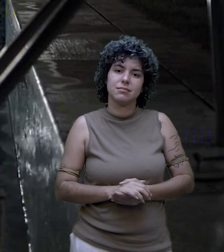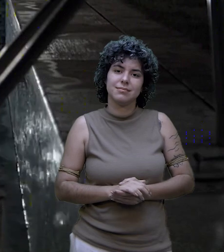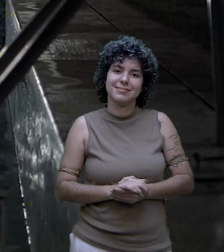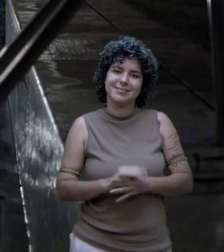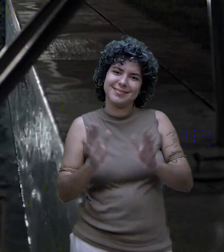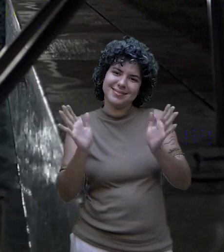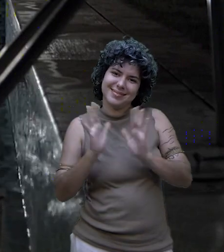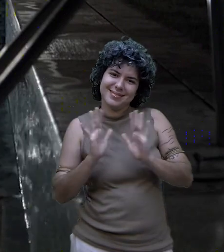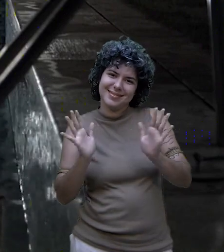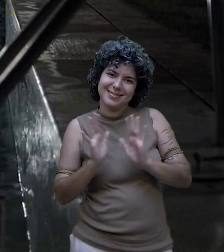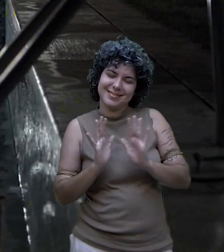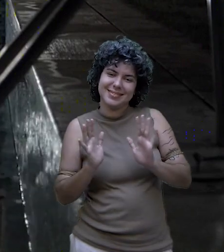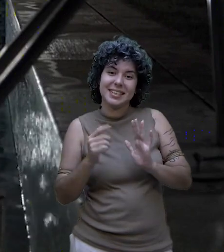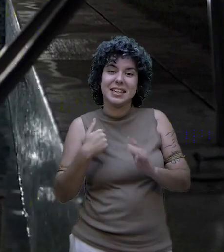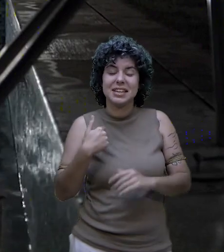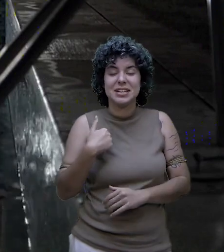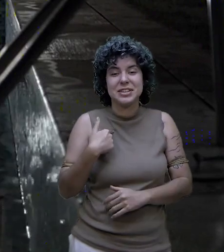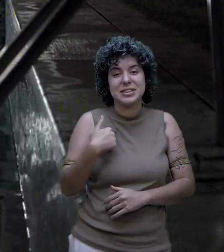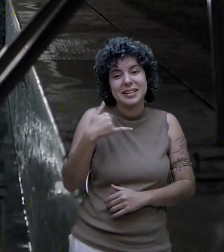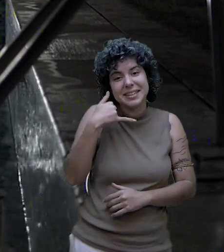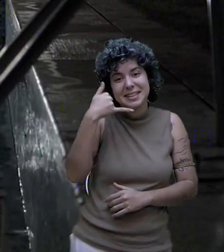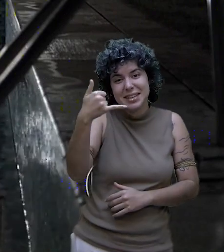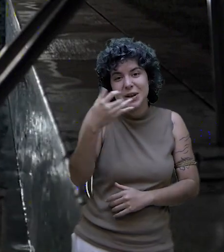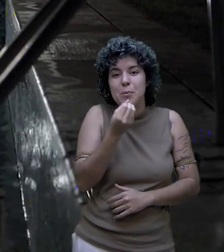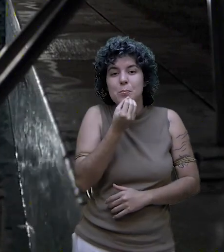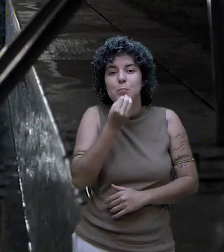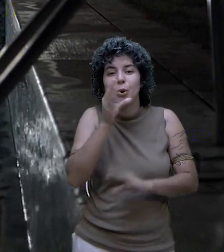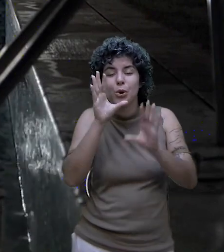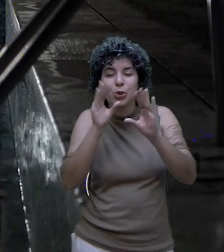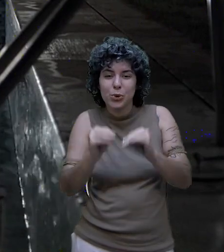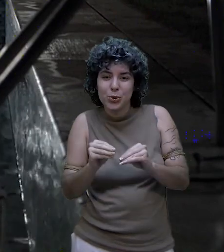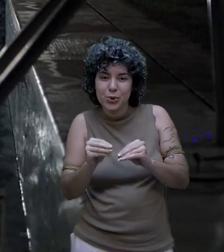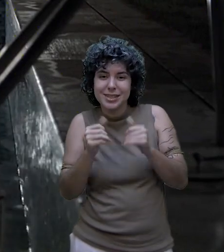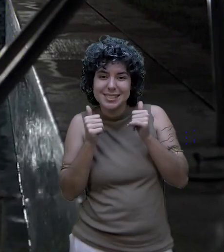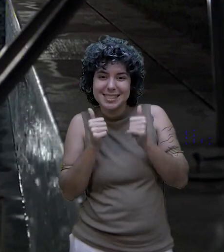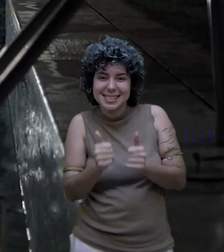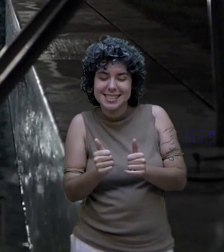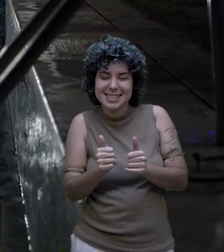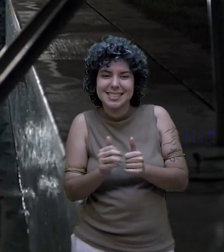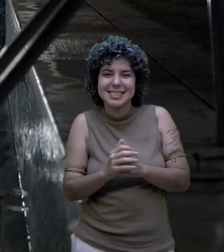Oi, mãe. Eu tô ligando pra dar boa noite.